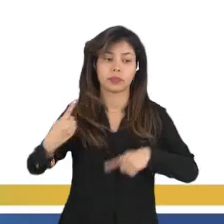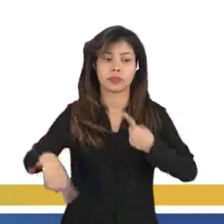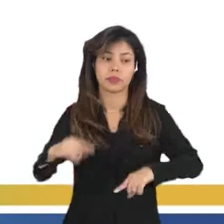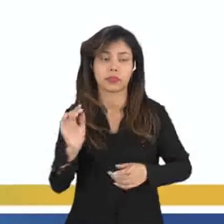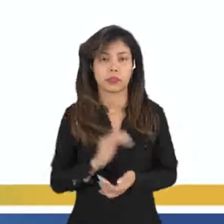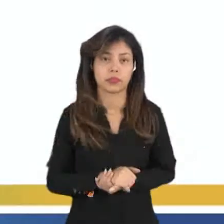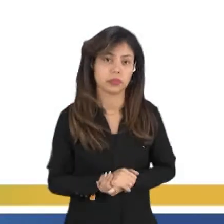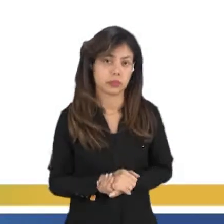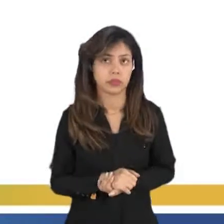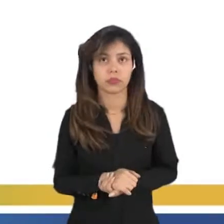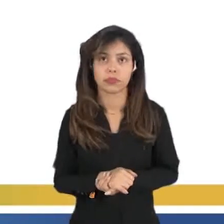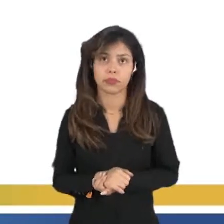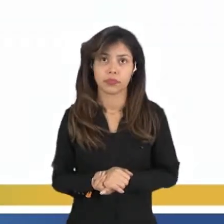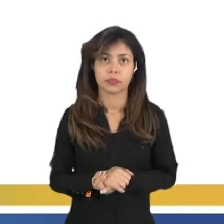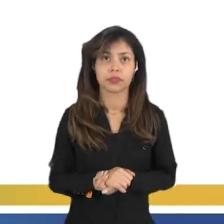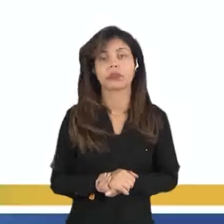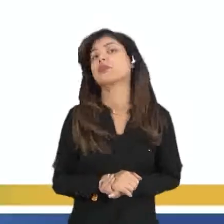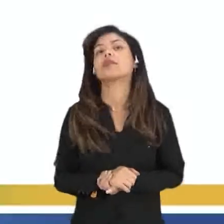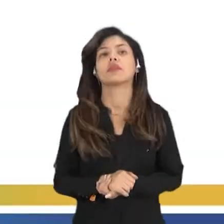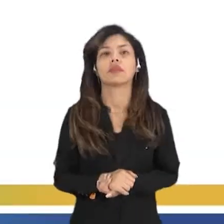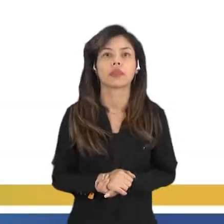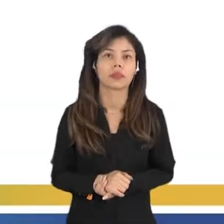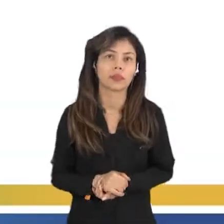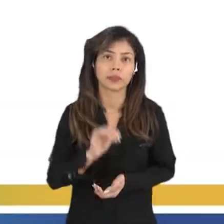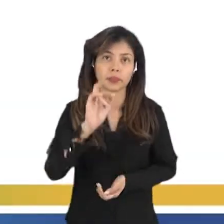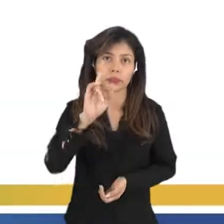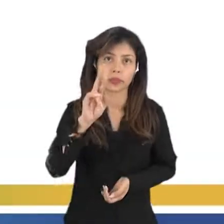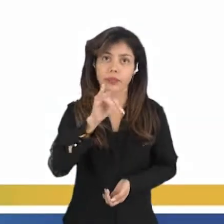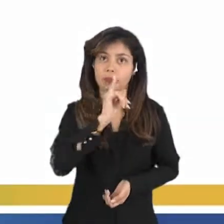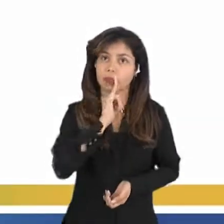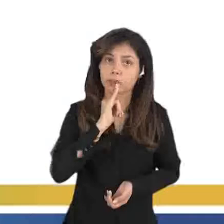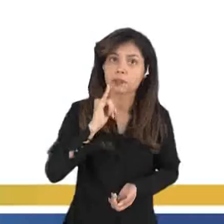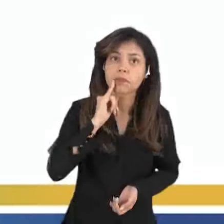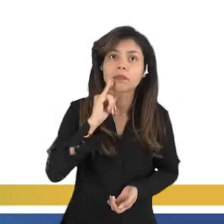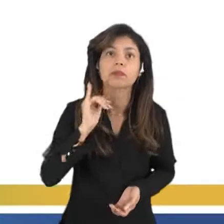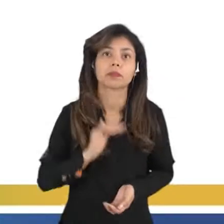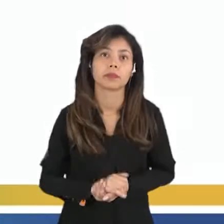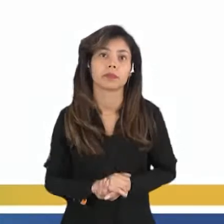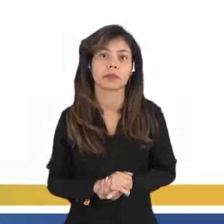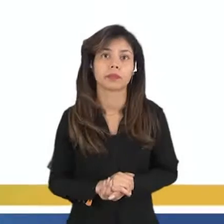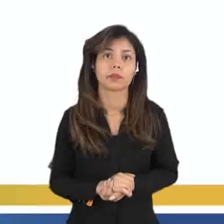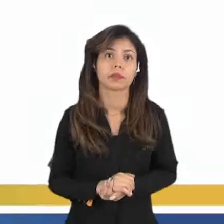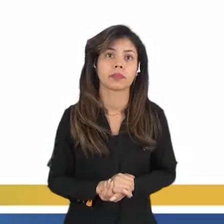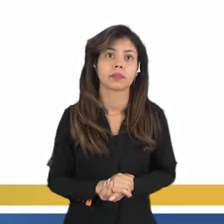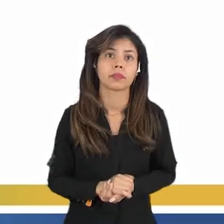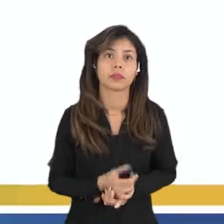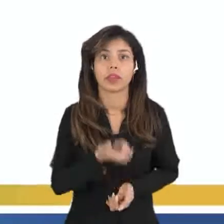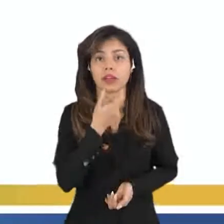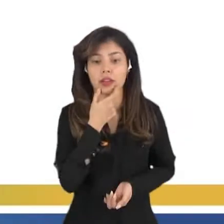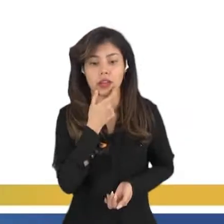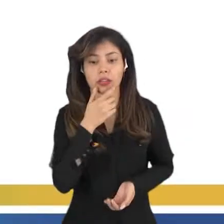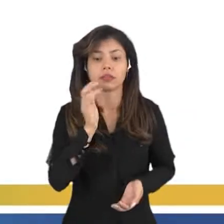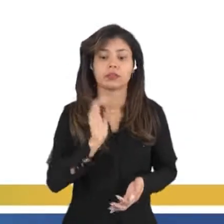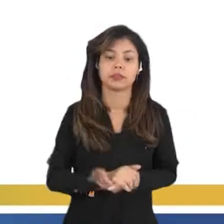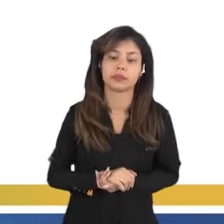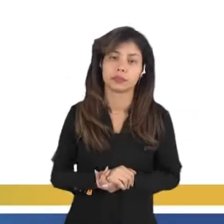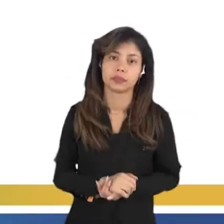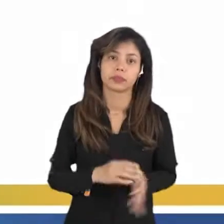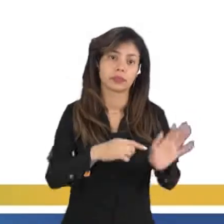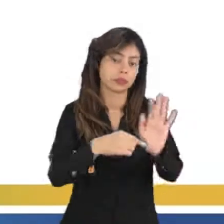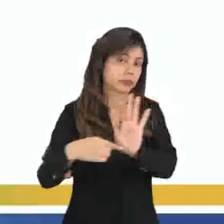de dominação da Irlanda por meio da Inglaterra, né? E